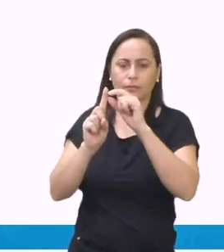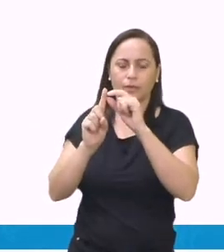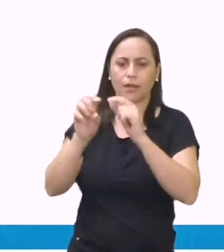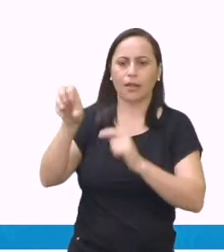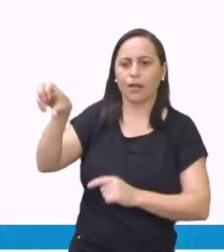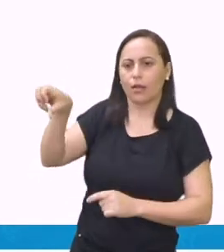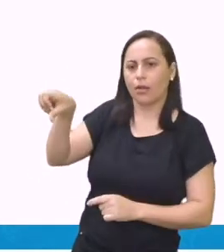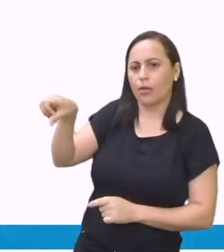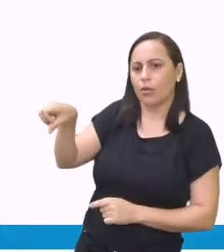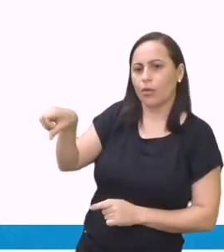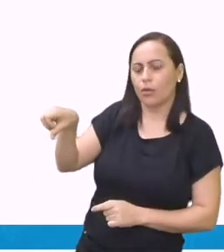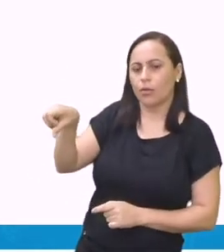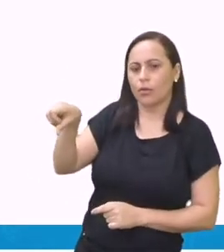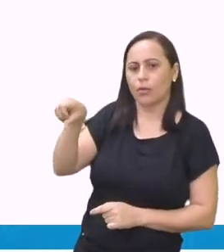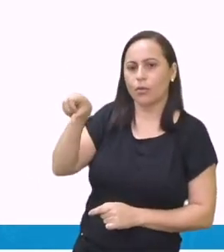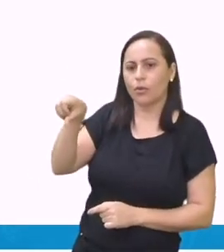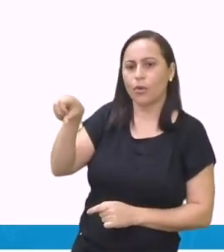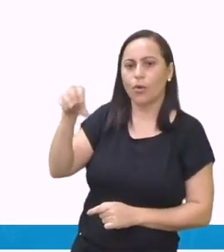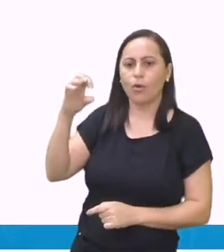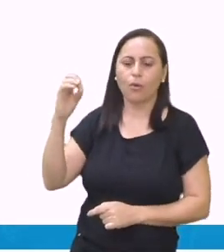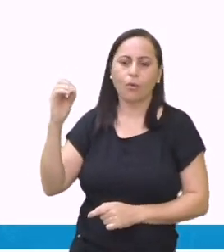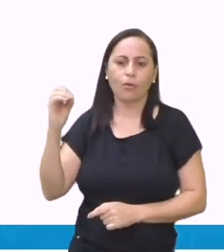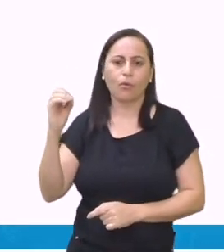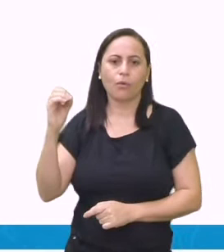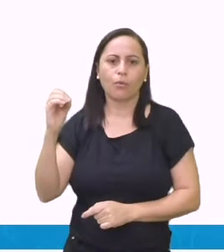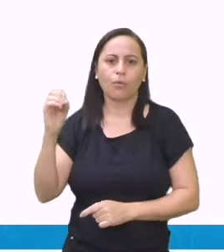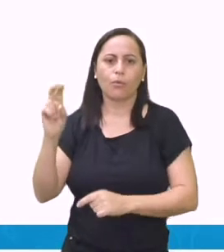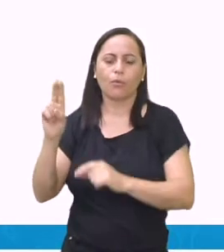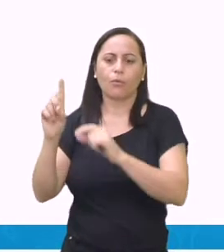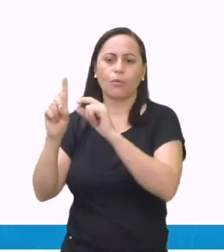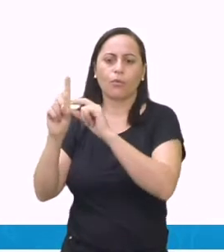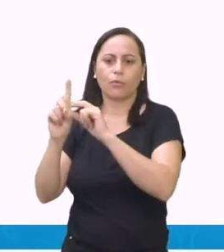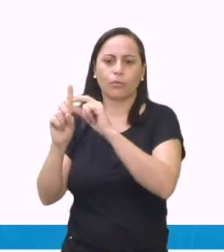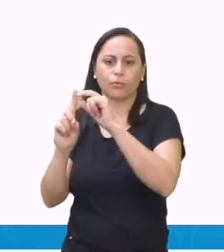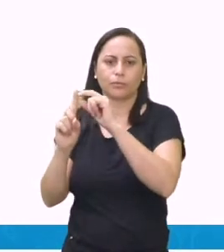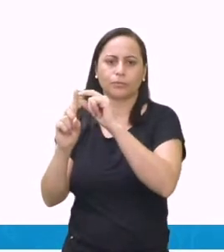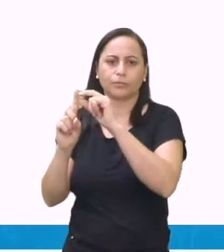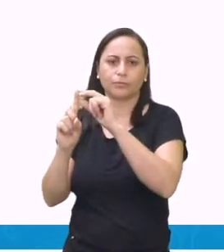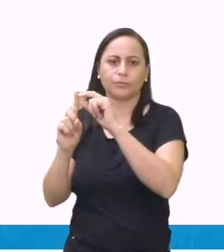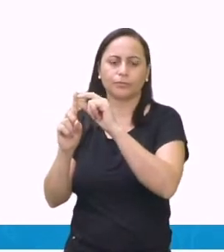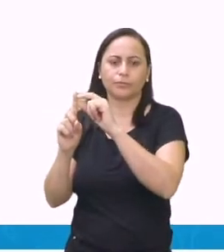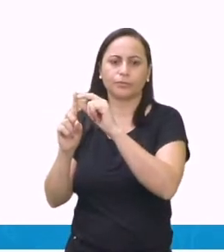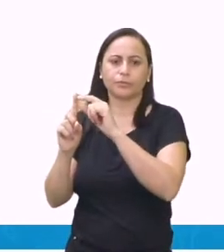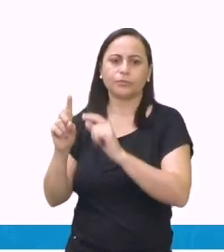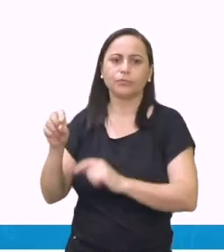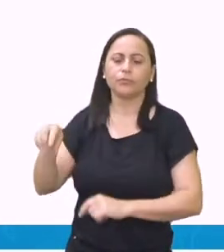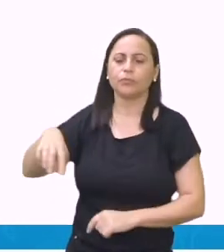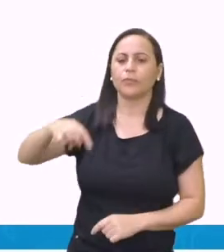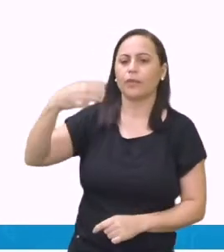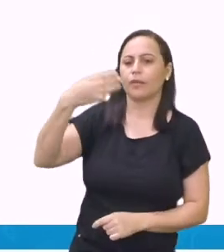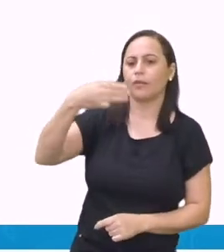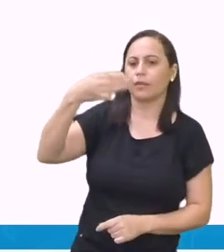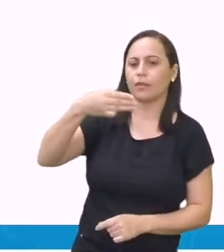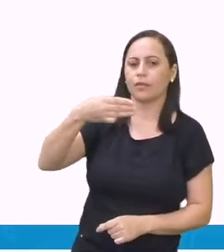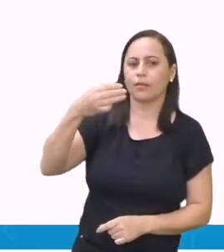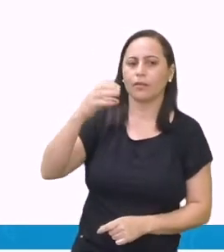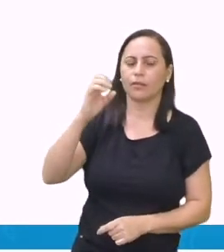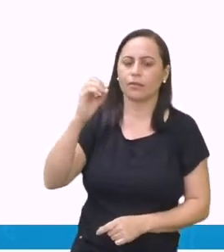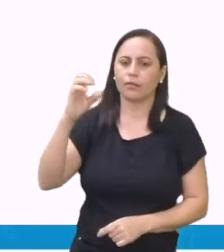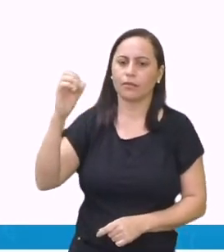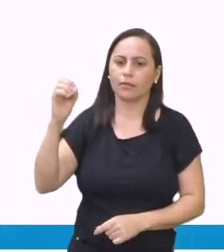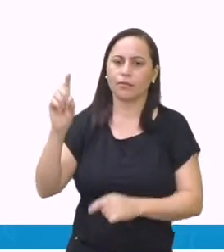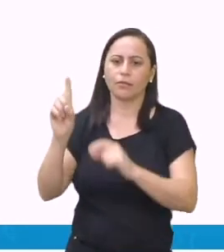9 dezenas, 90 unidades, 3 centenas,